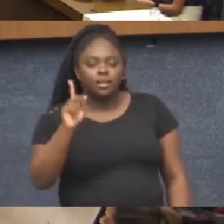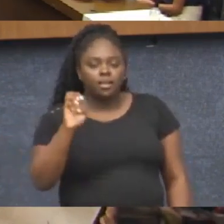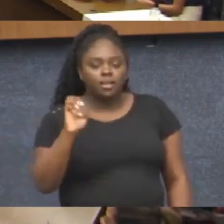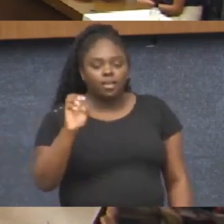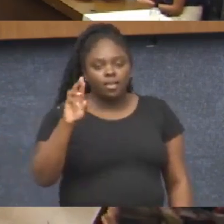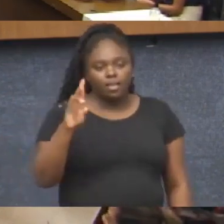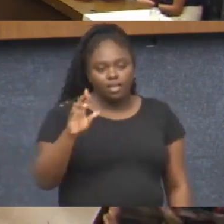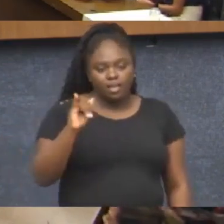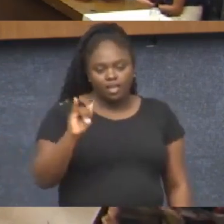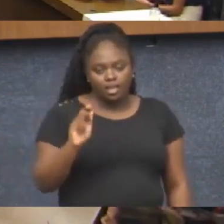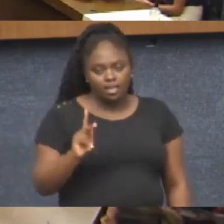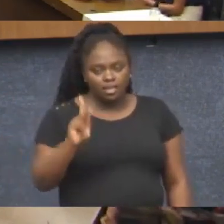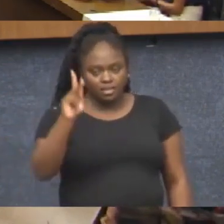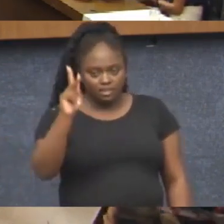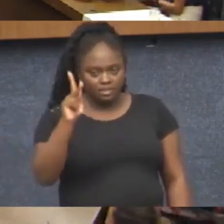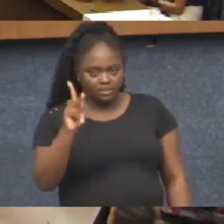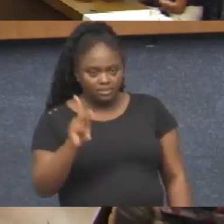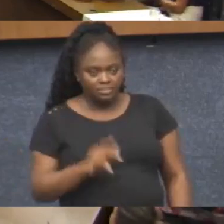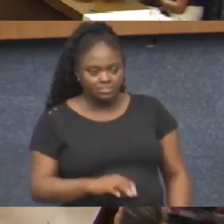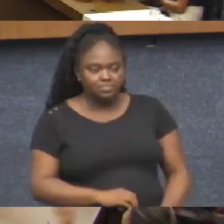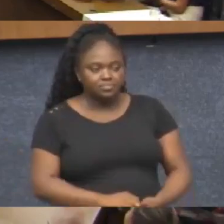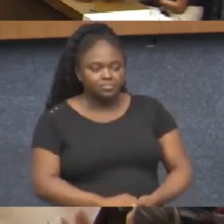Leonardo da Silva Gontijo